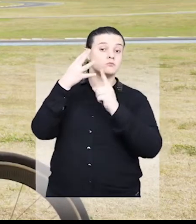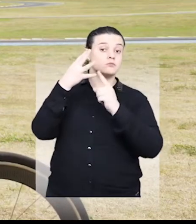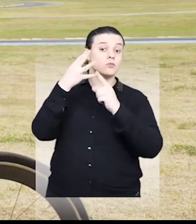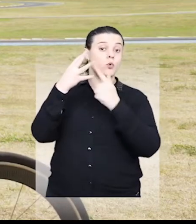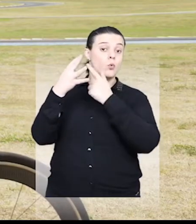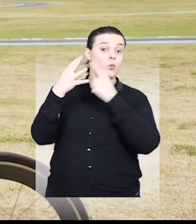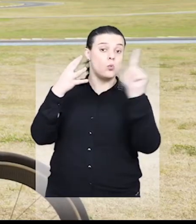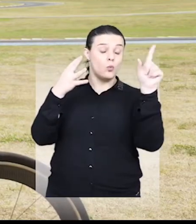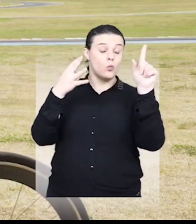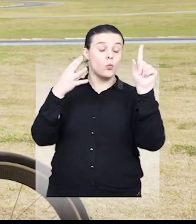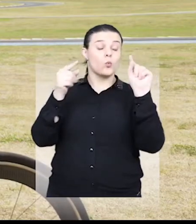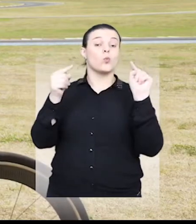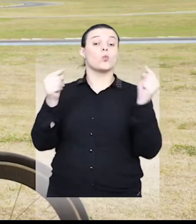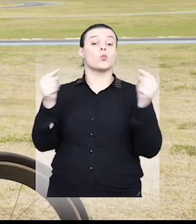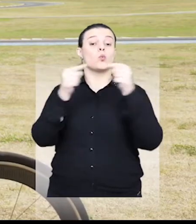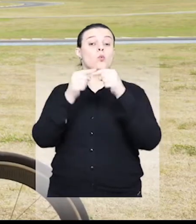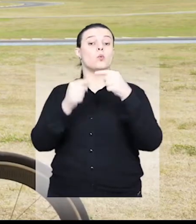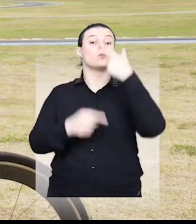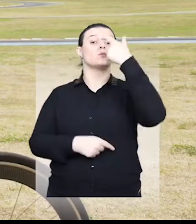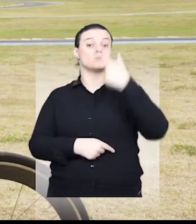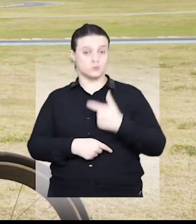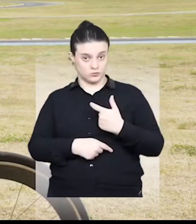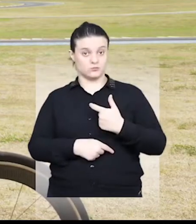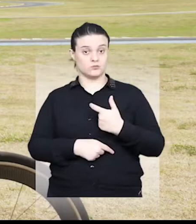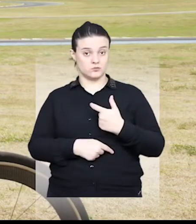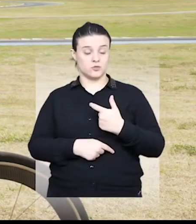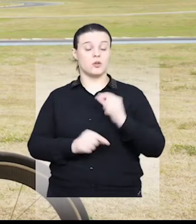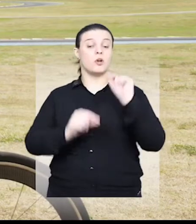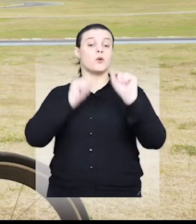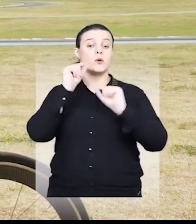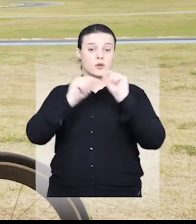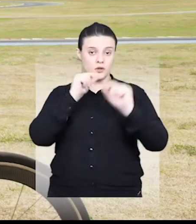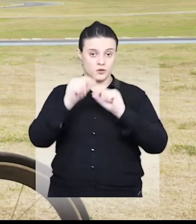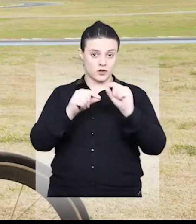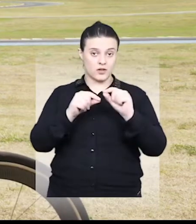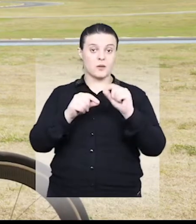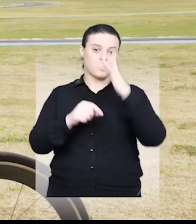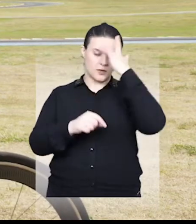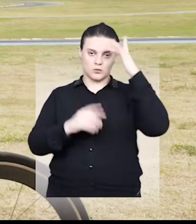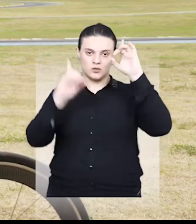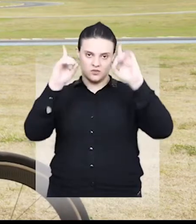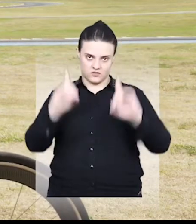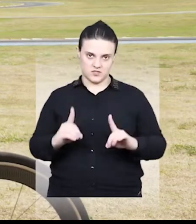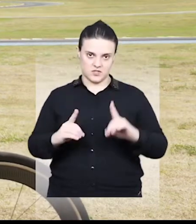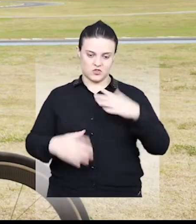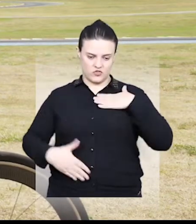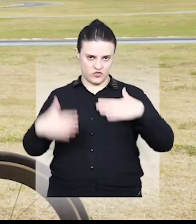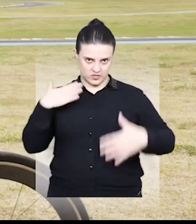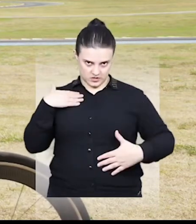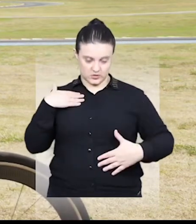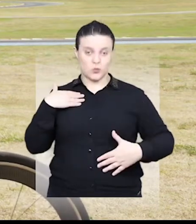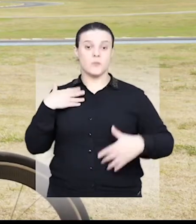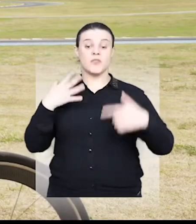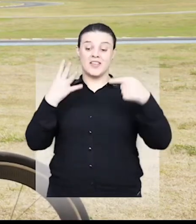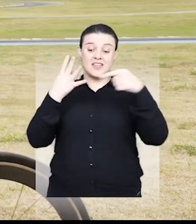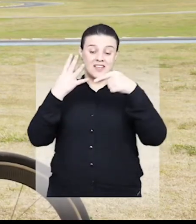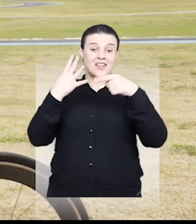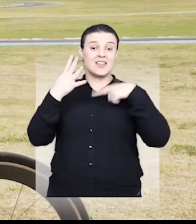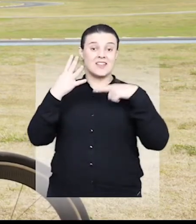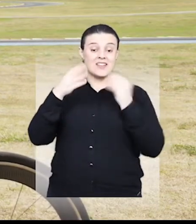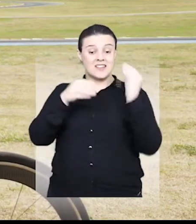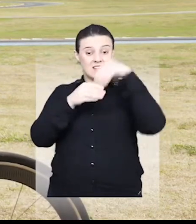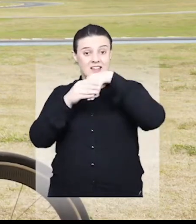né? Com os tandem. Temos também a categoria no qual me encaixo, que é para deficientes físicos, e elas têm